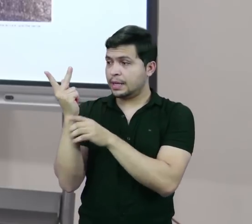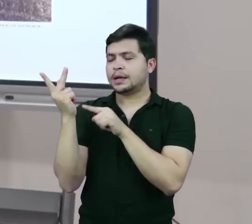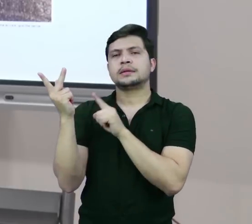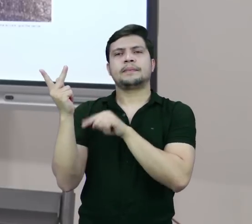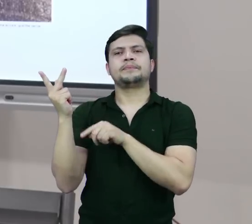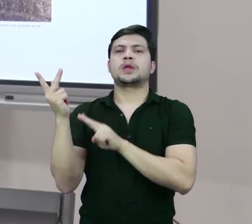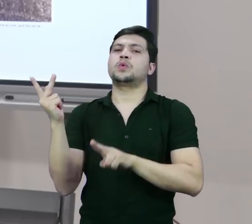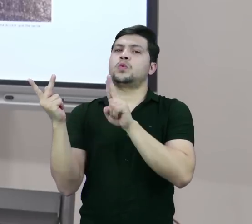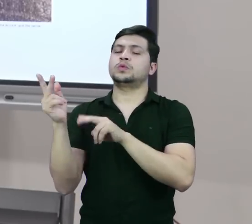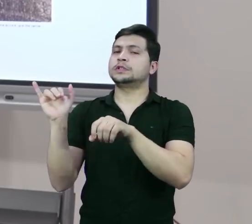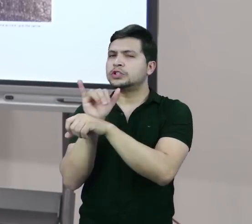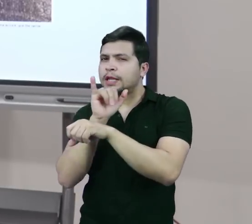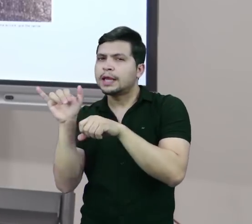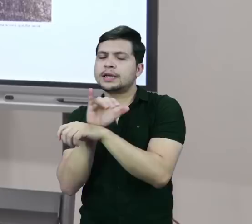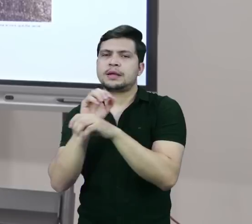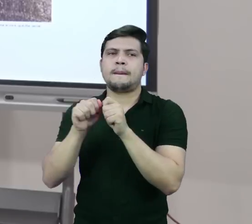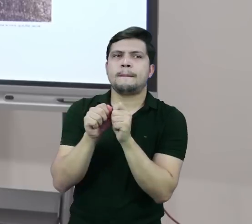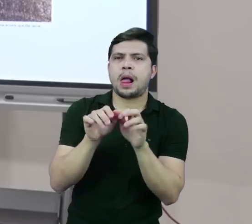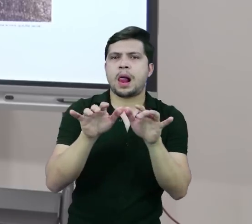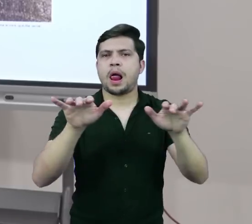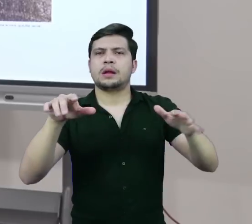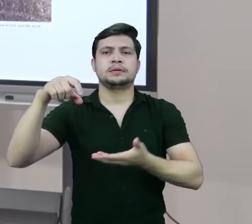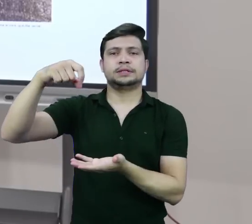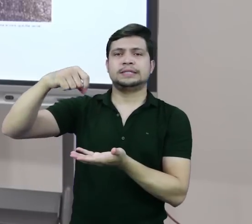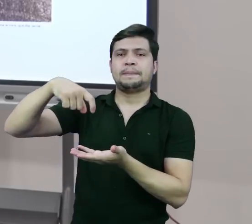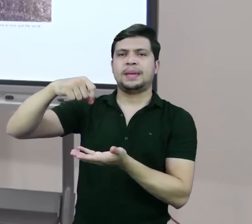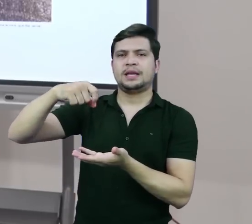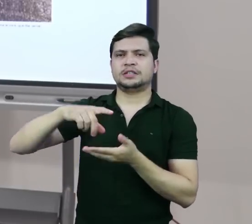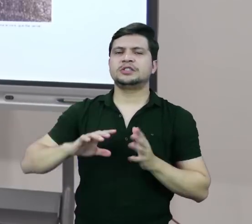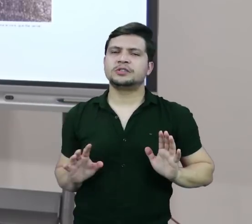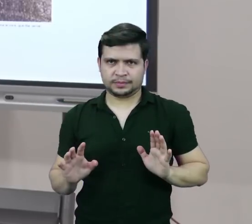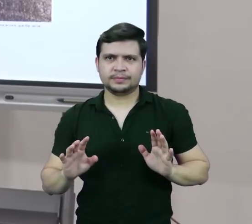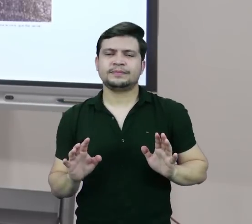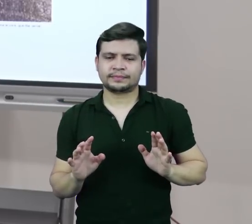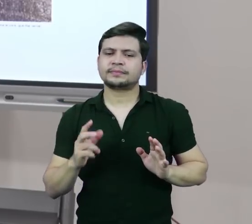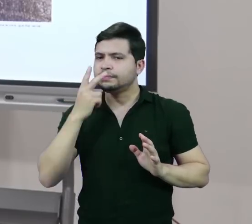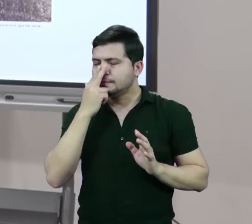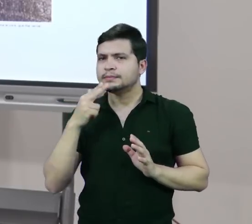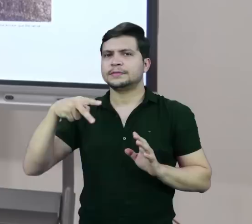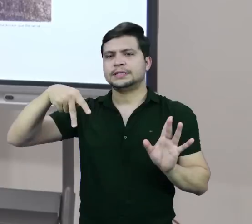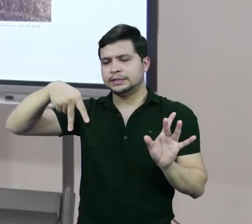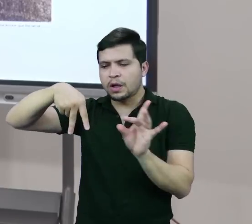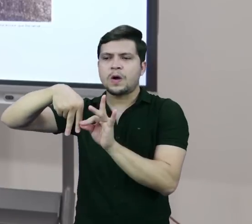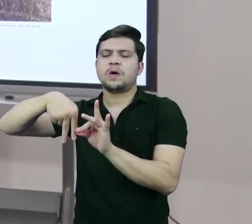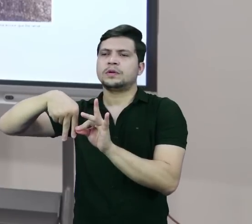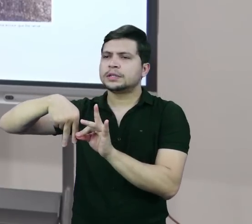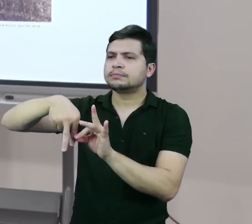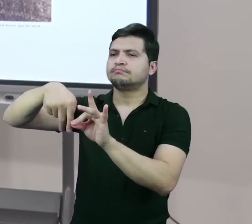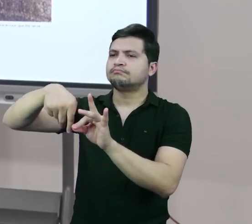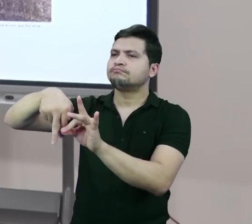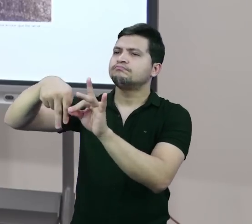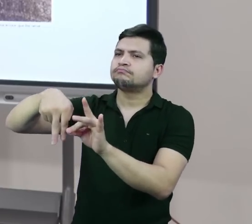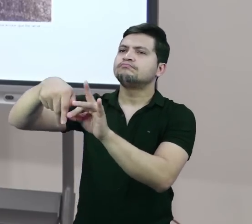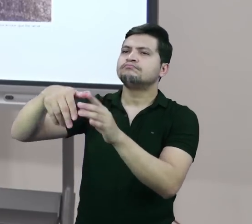outro lugar e joga fora. É um mecanismo de dispersão, né? Então, é um exemplo de foresia, onde você carrega esse